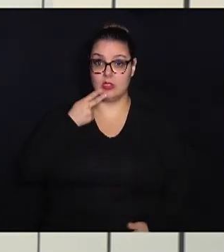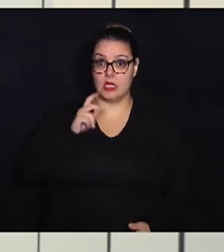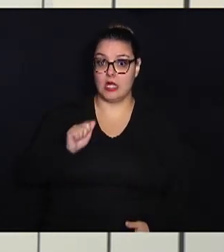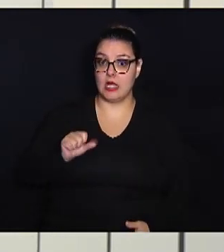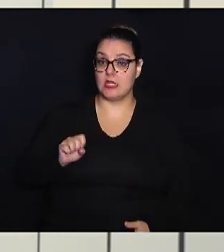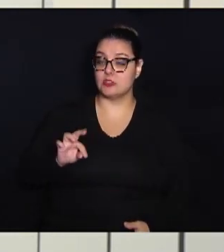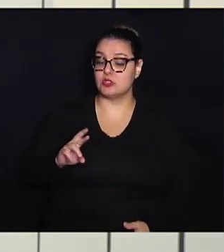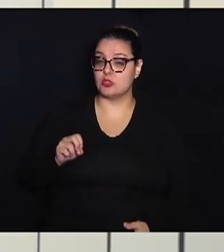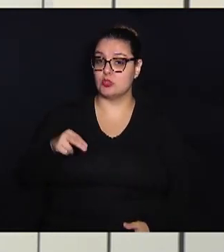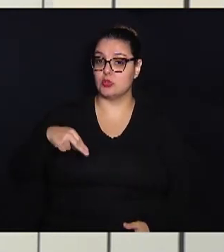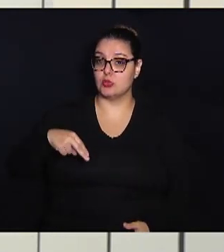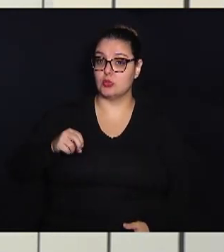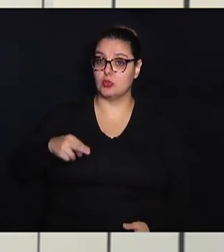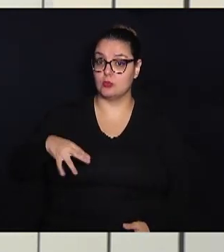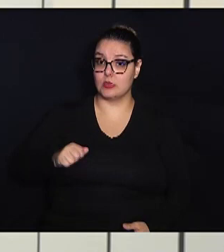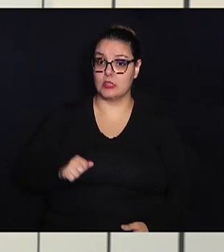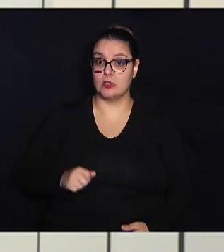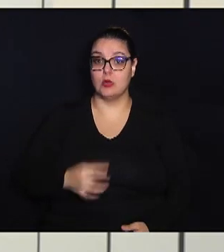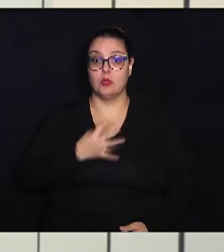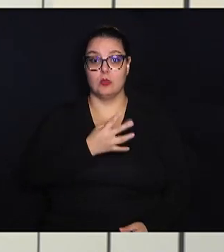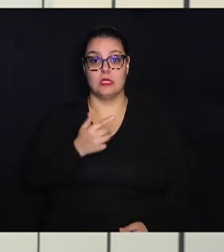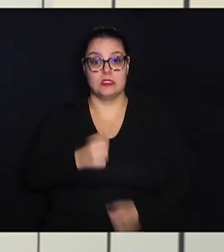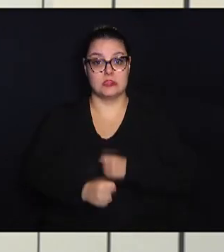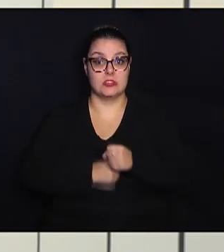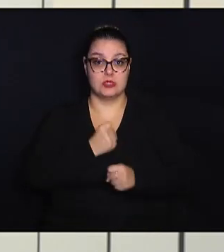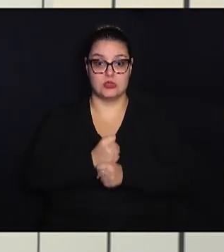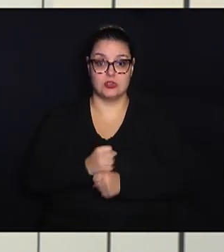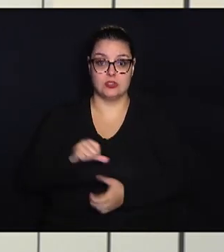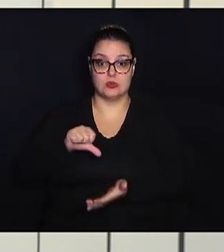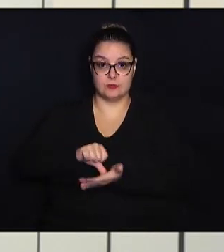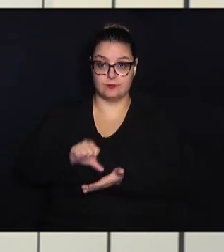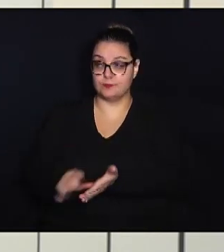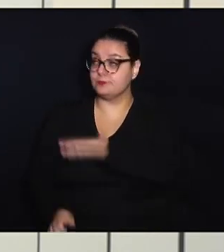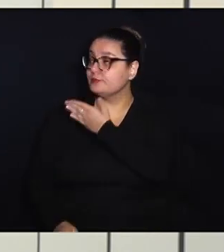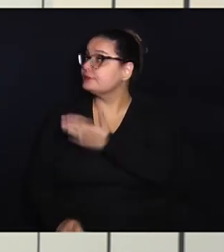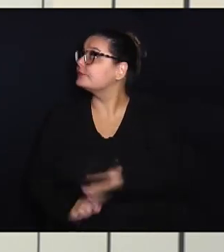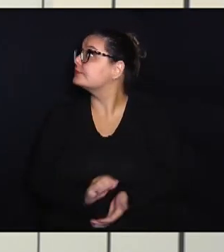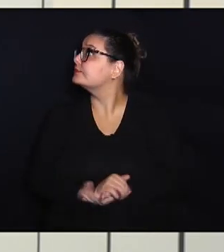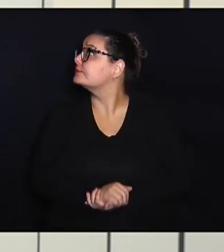47 anos no observatório Municipal Jean Nicolini